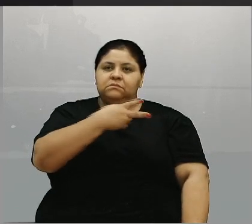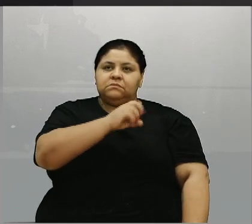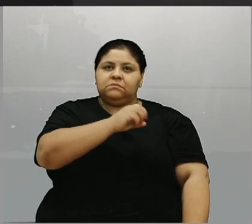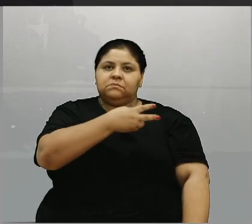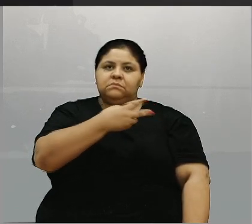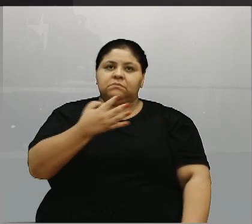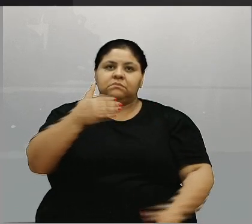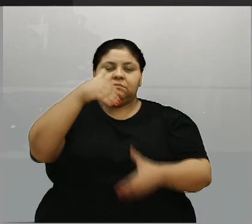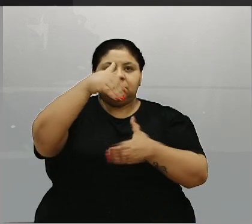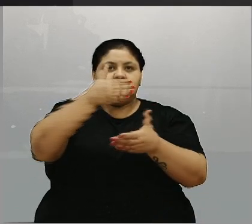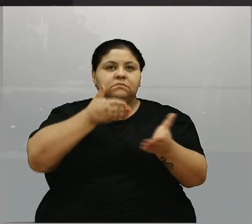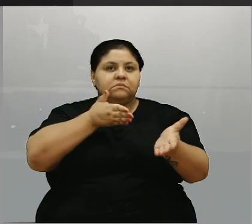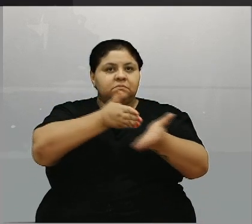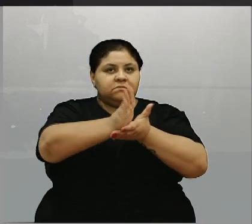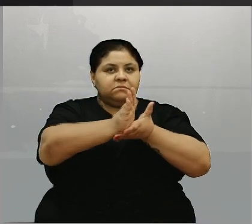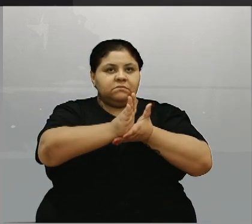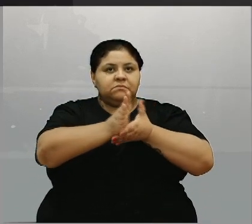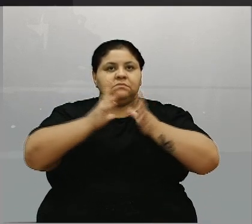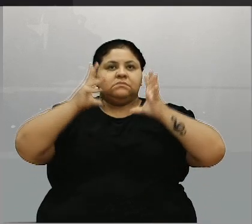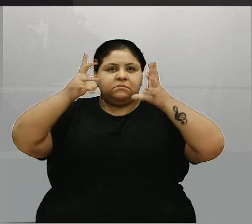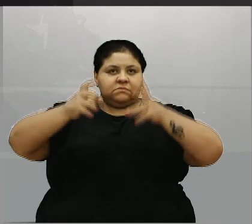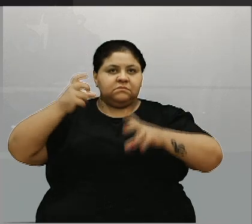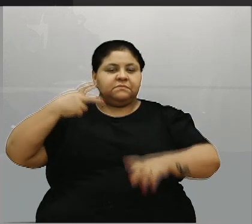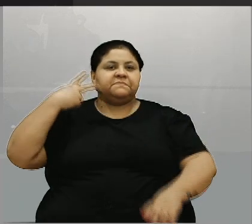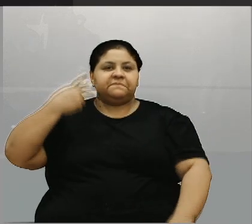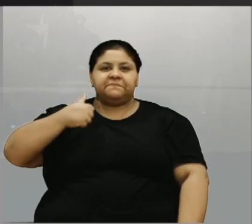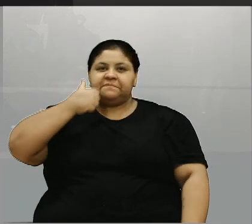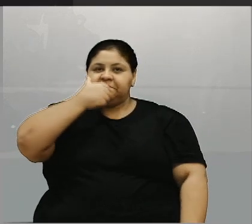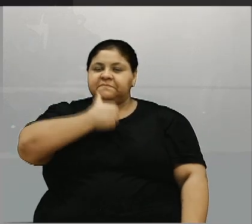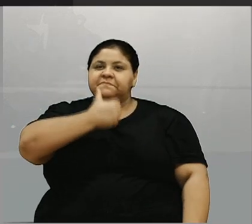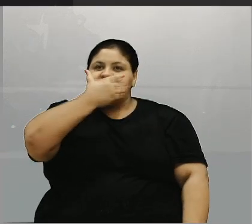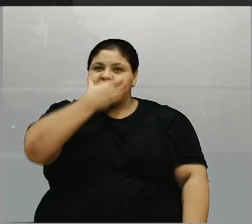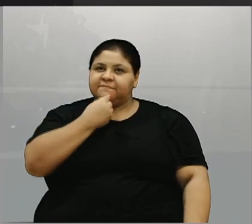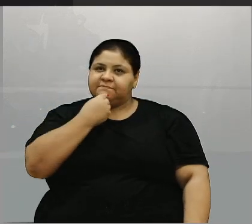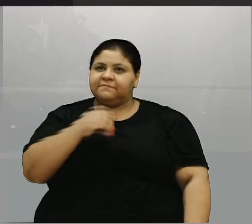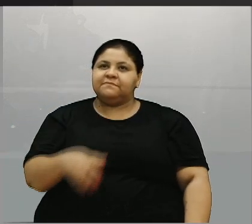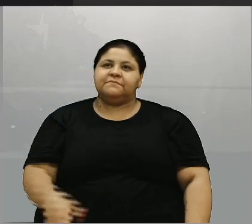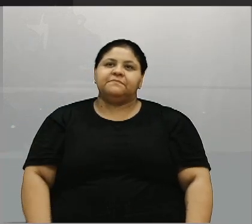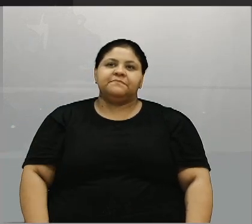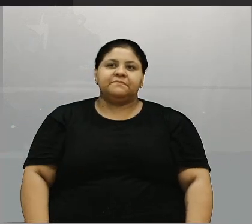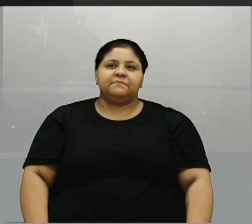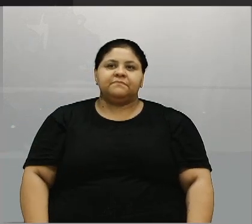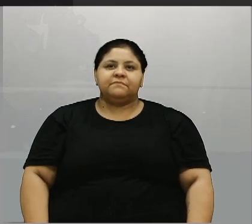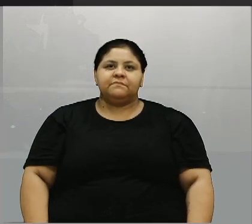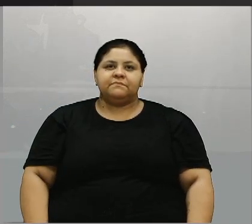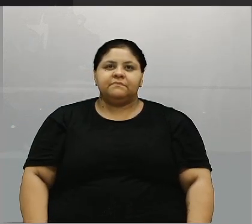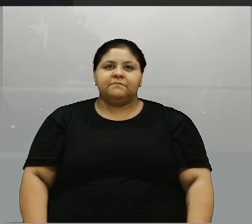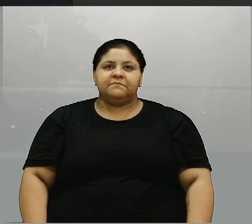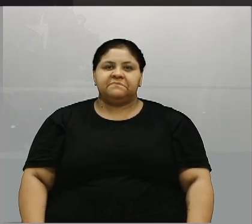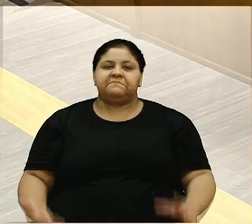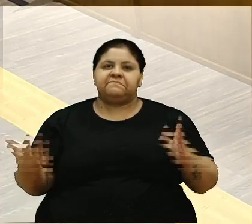126/2024 foi aprovado por unanimidade das vereadoras e vereadores.